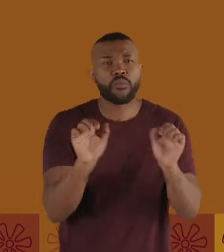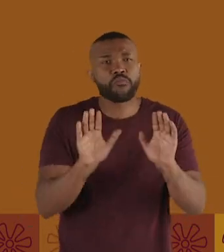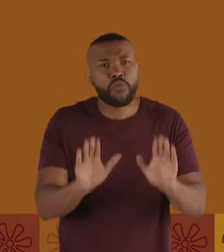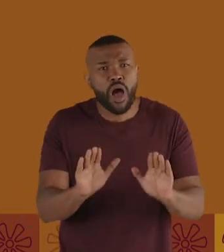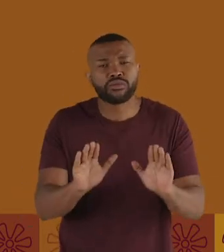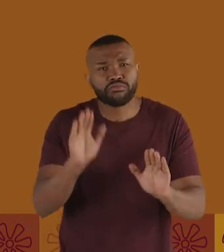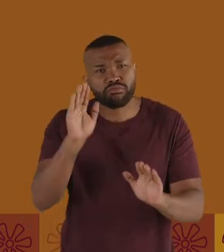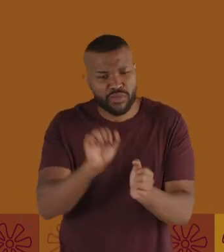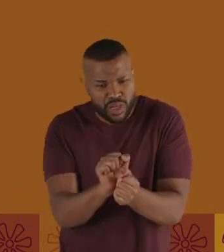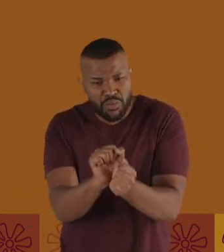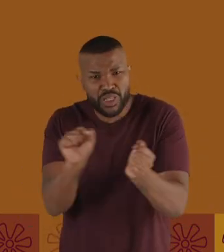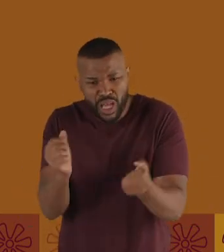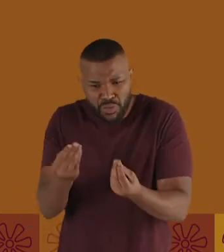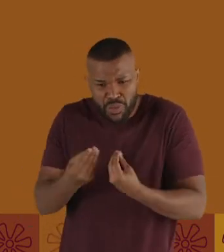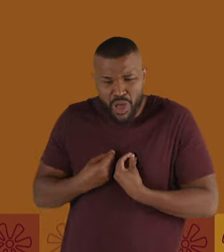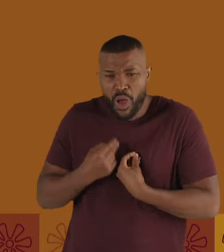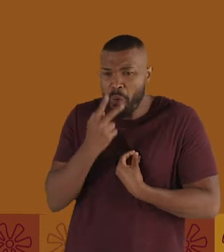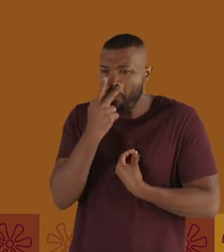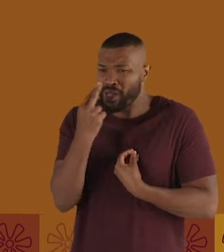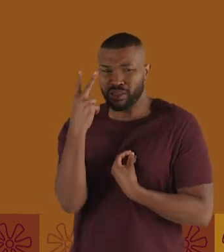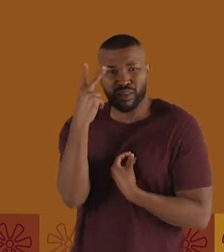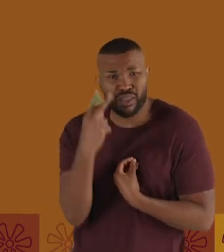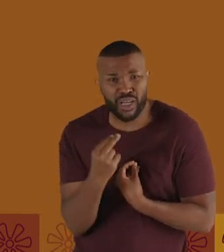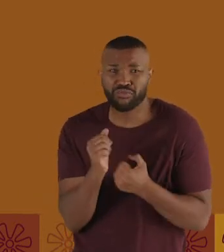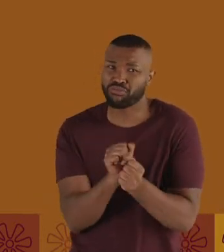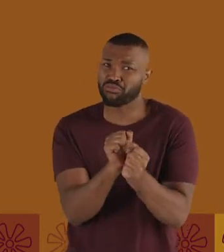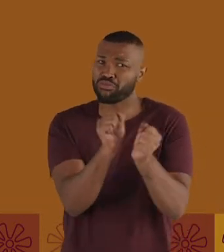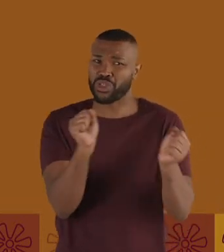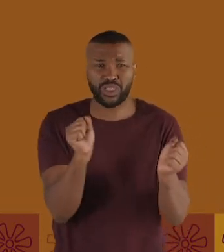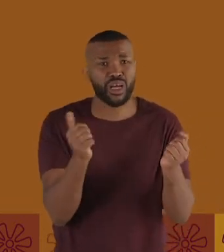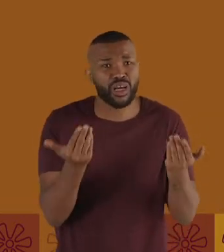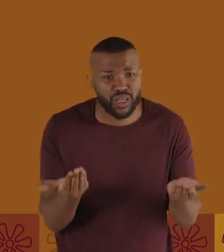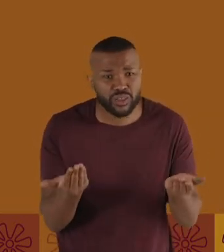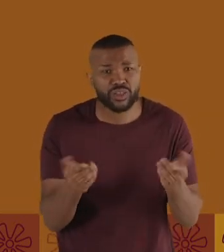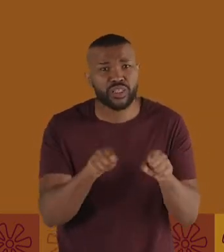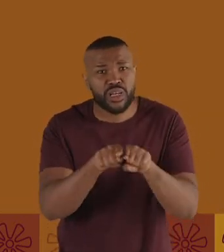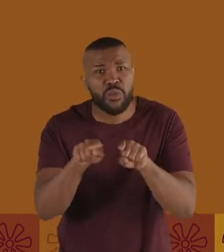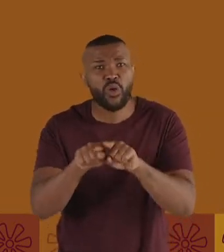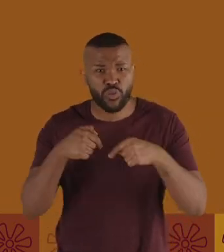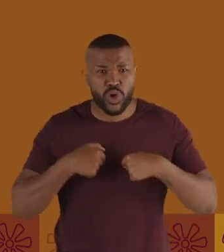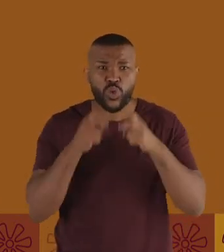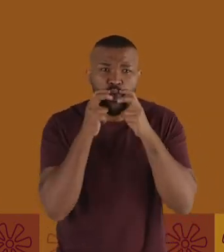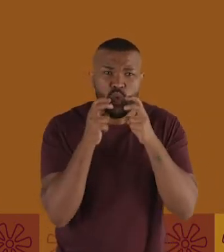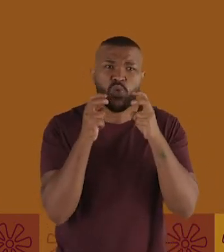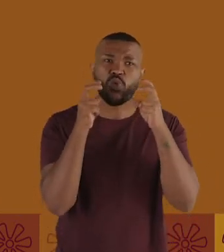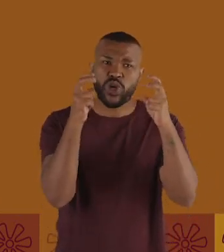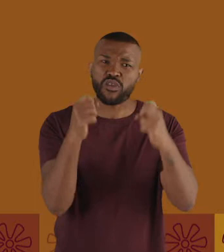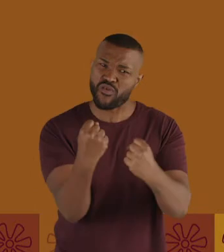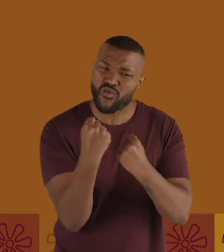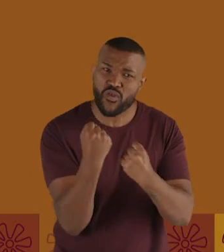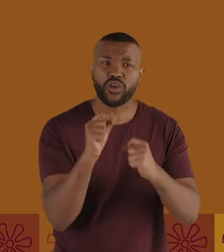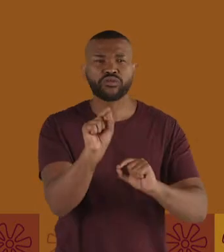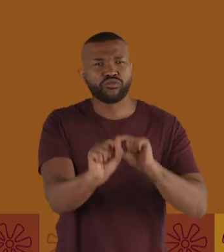a liberdade que me deram foi mais ilusão que liberdade. Irmão, sou eu quem grita, eu tenho